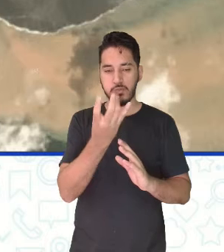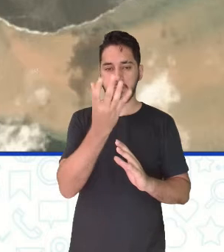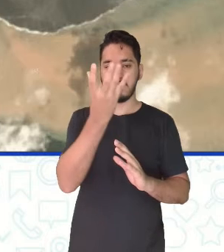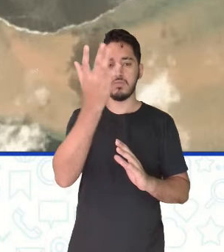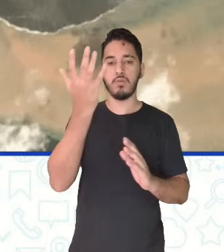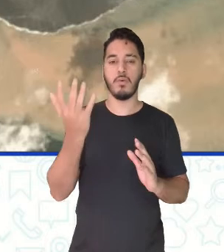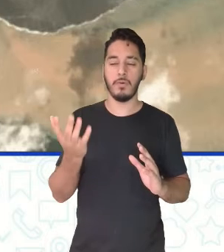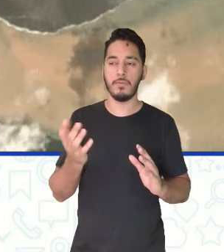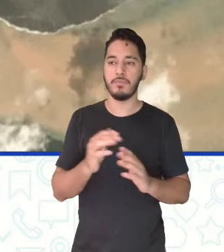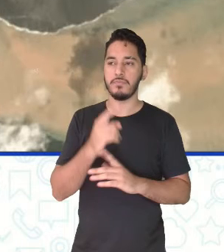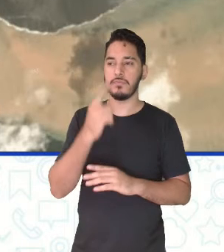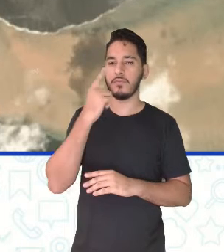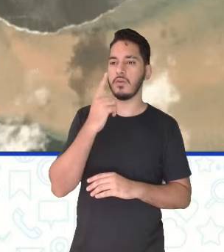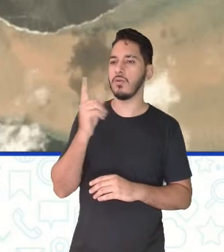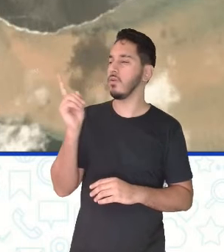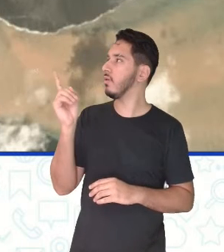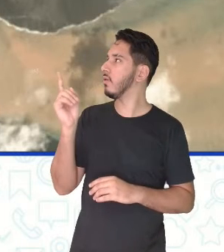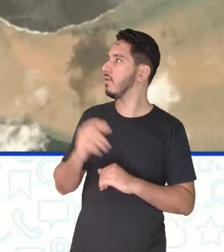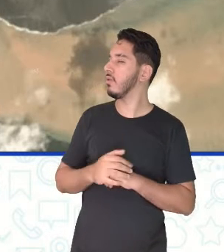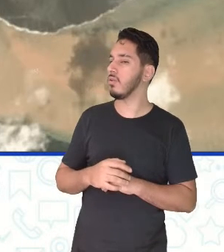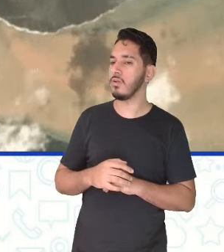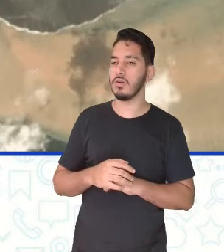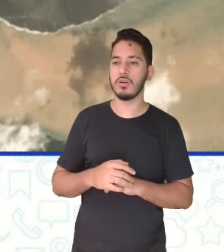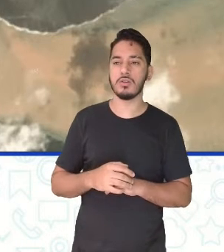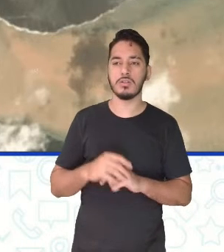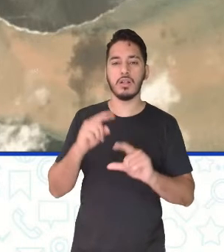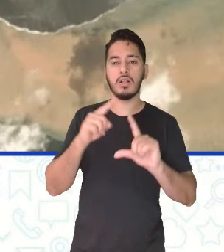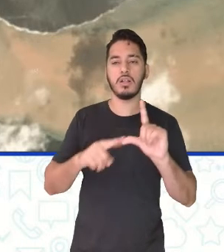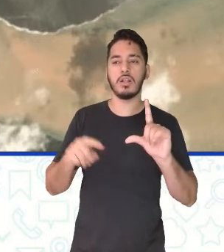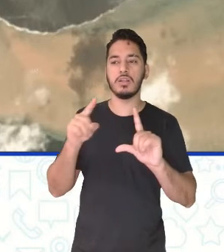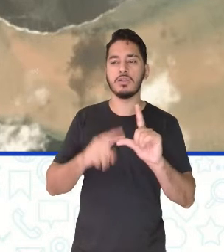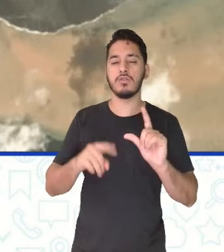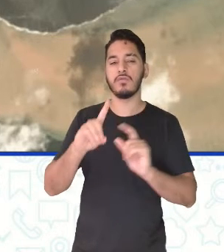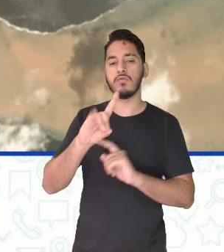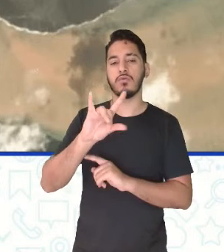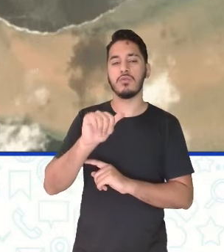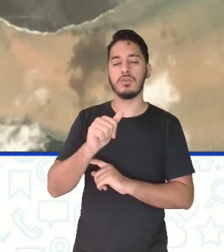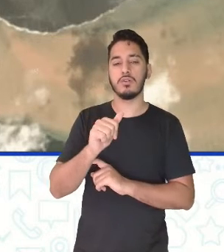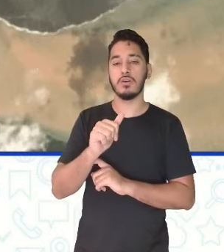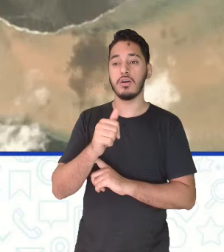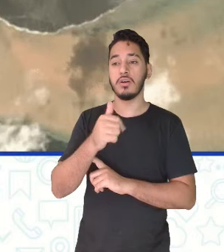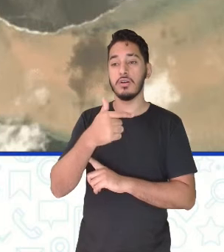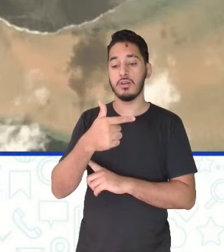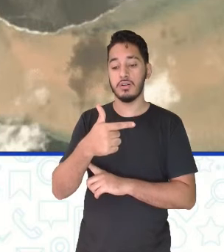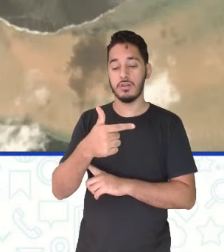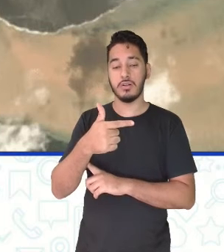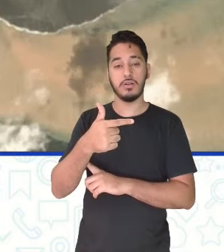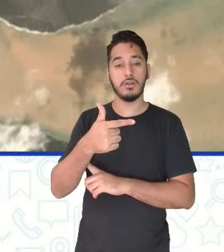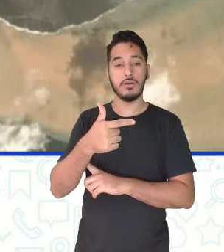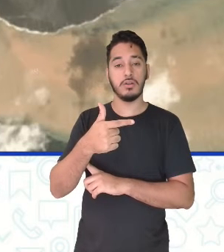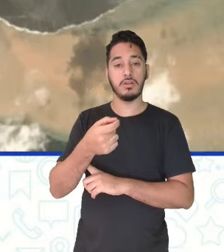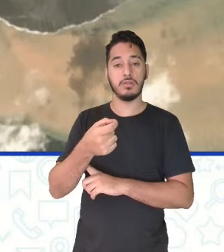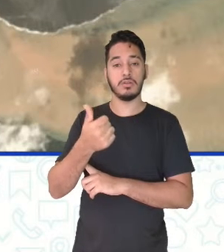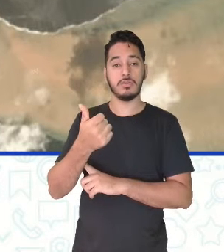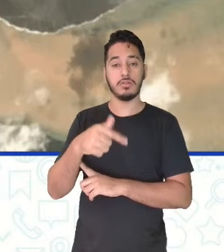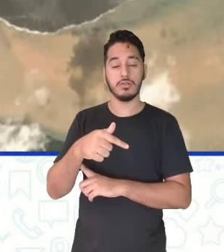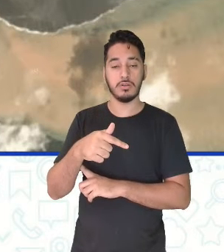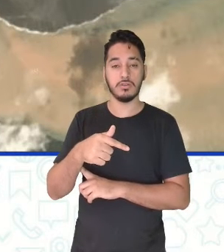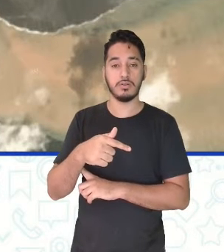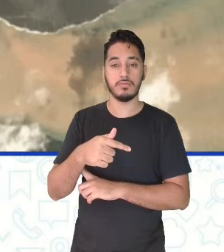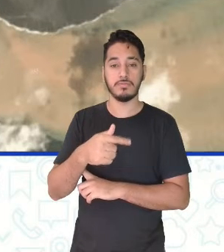Essa imagenzinha aqui, que está justamente com essa legenda, foi no dia 17 de dezembro